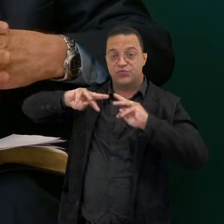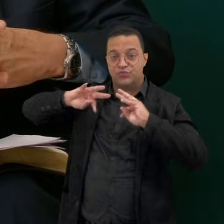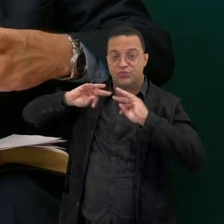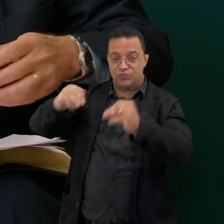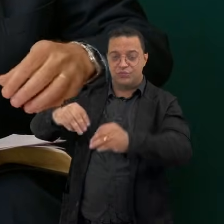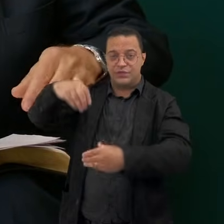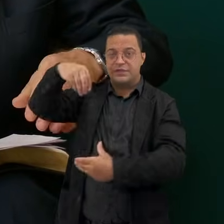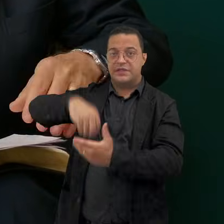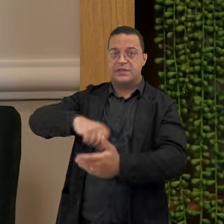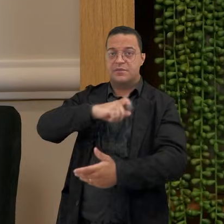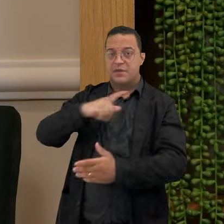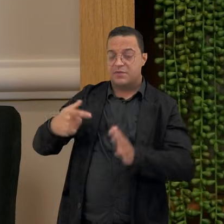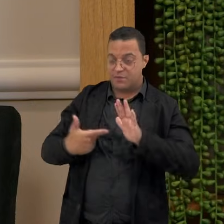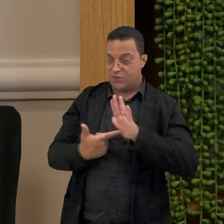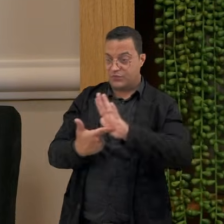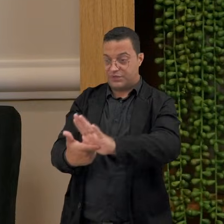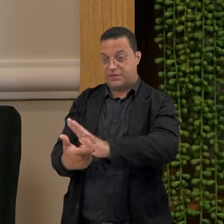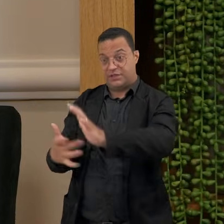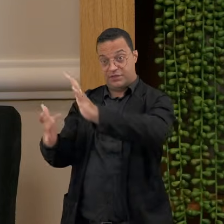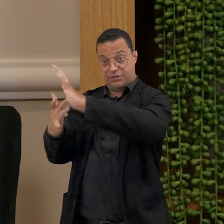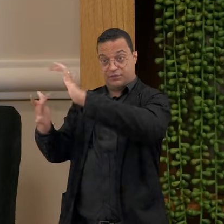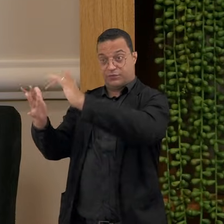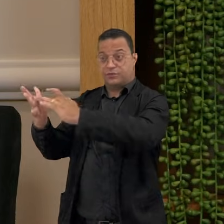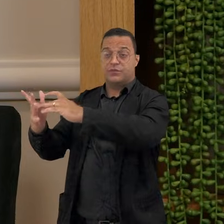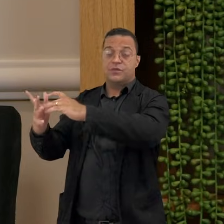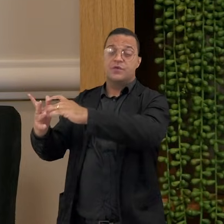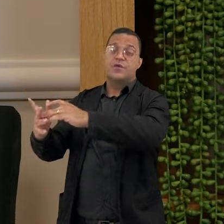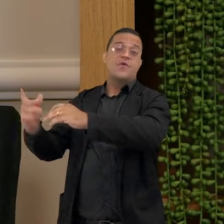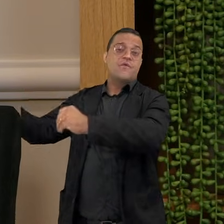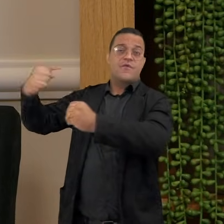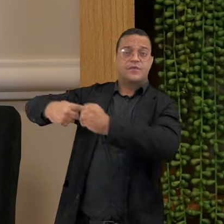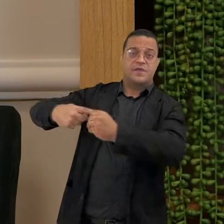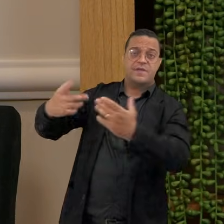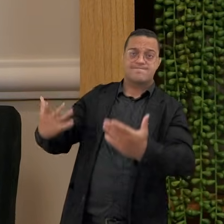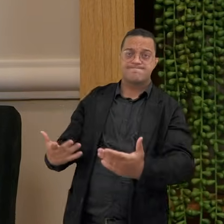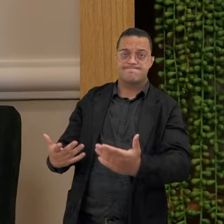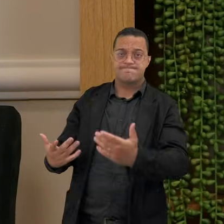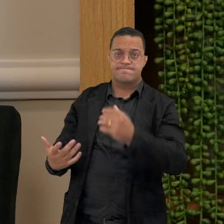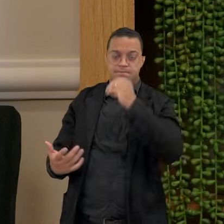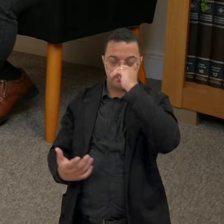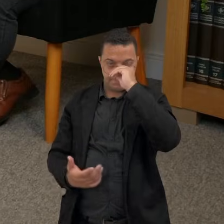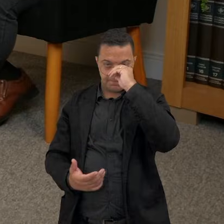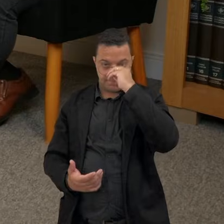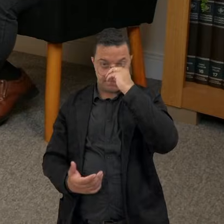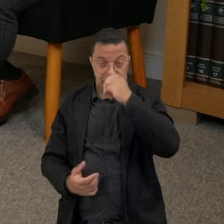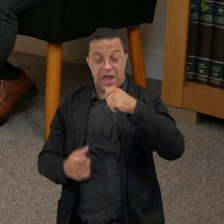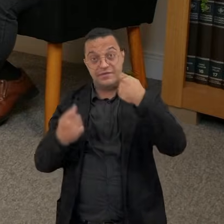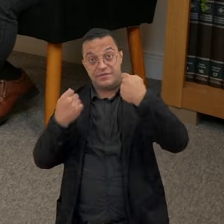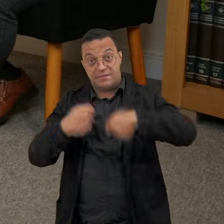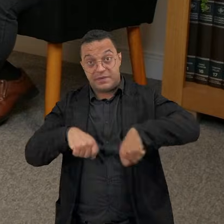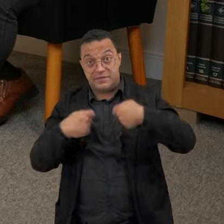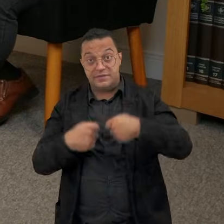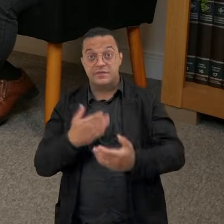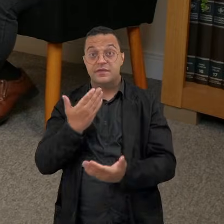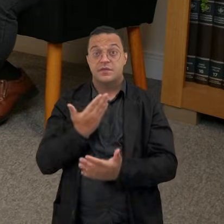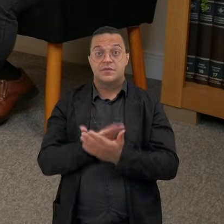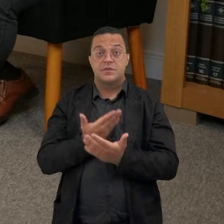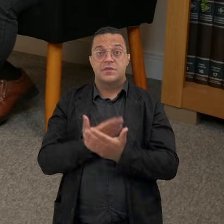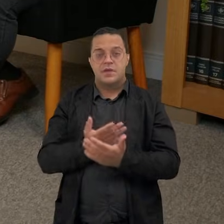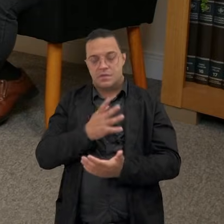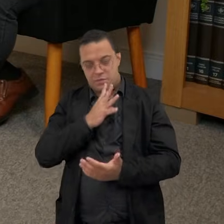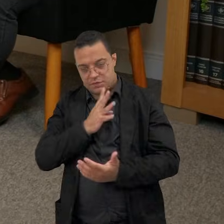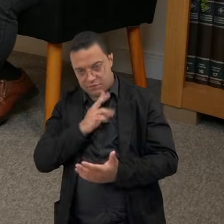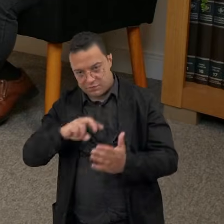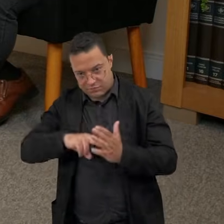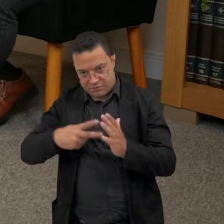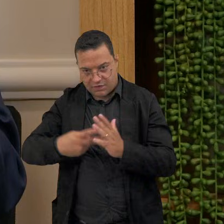próxima. E foi uma orientação do próprio Senhor Jesus para estarmos atentos à parábola da figueira. Sim. Então, aprendei a parábola